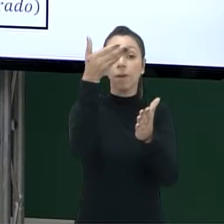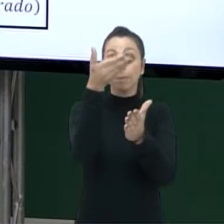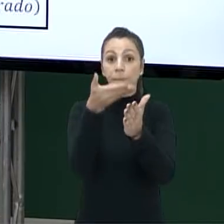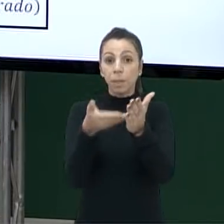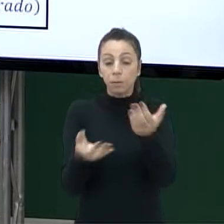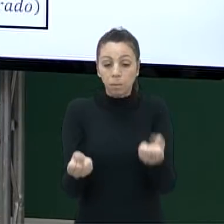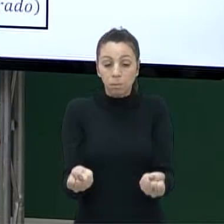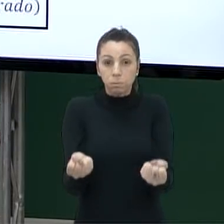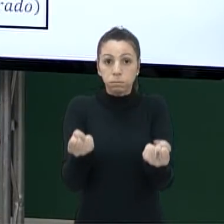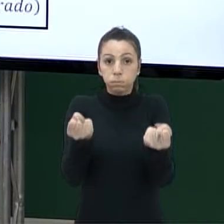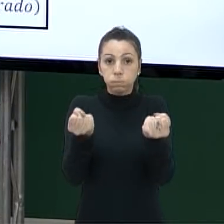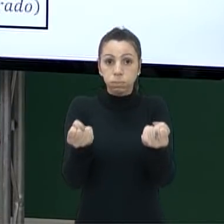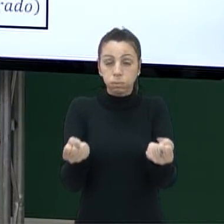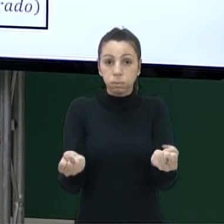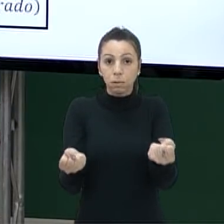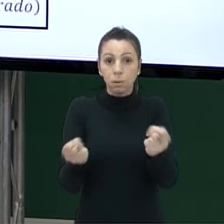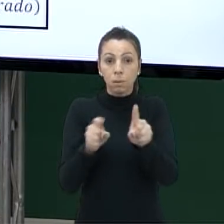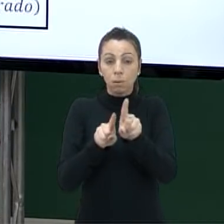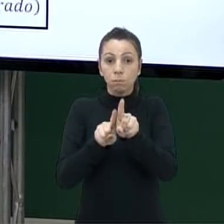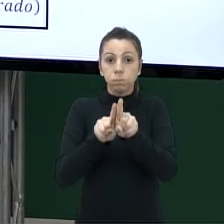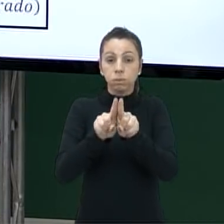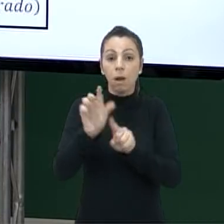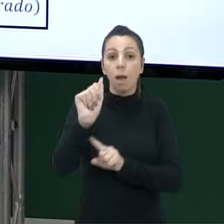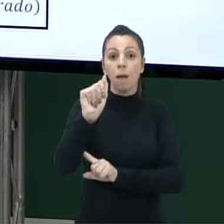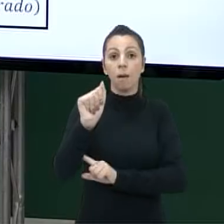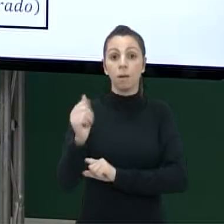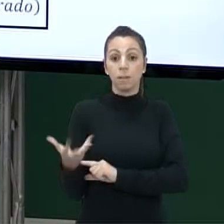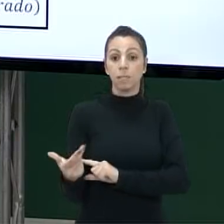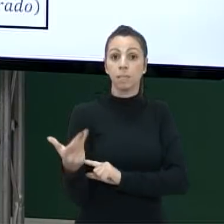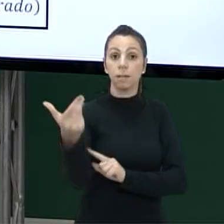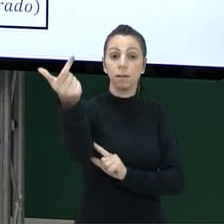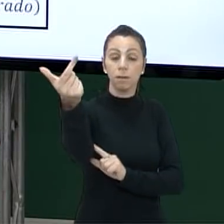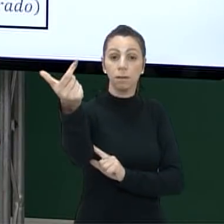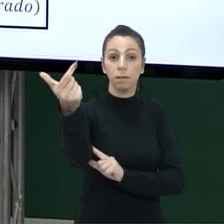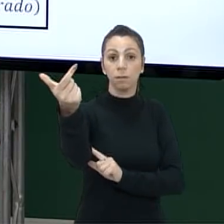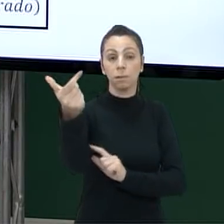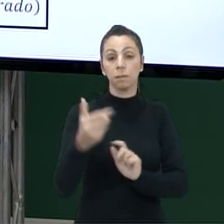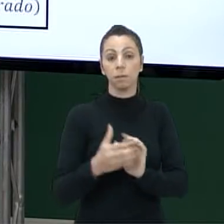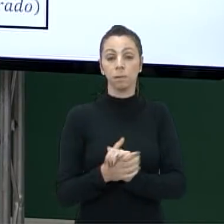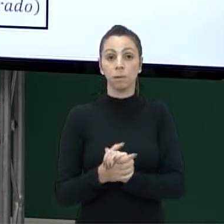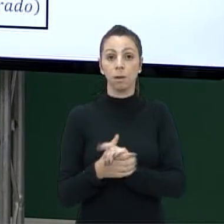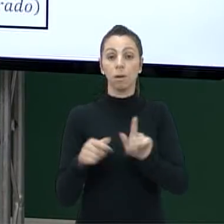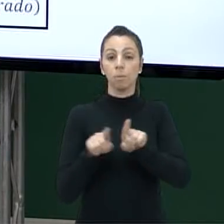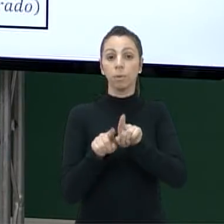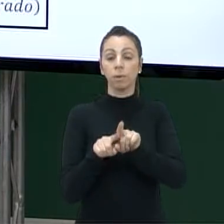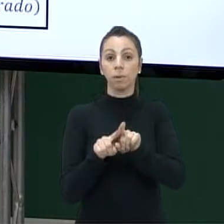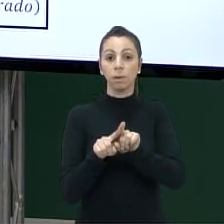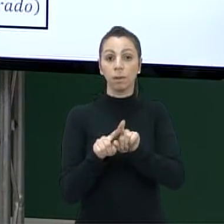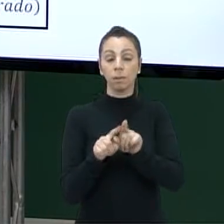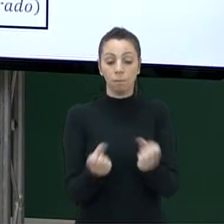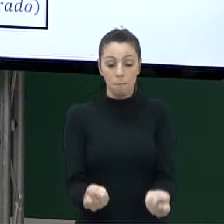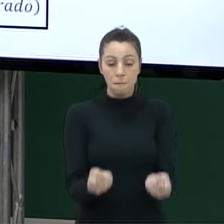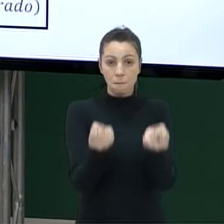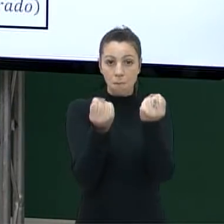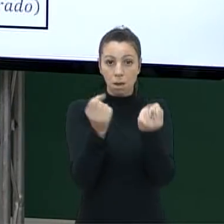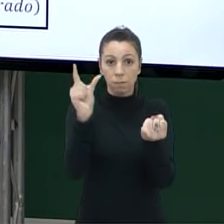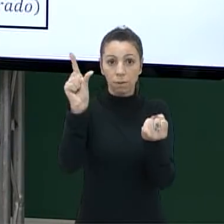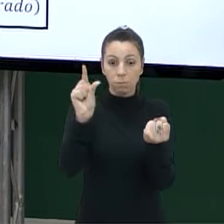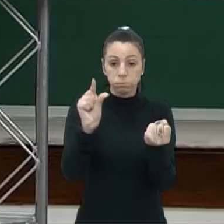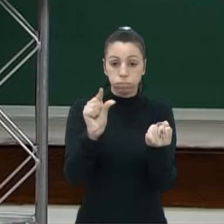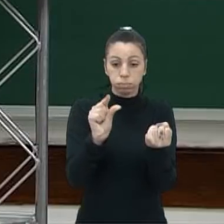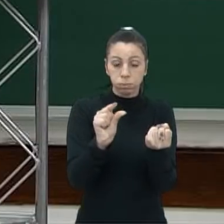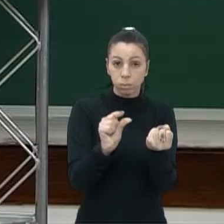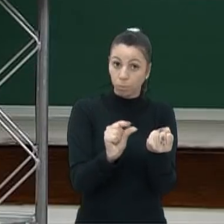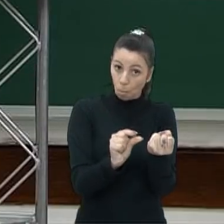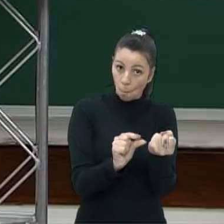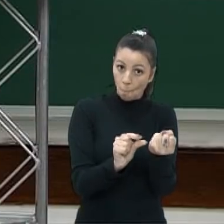ela vai adquirindo cada vez uma aceleração maior devido a uma taxa, né, de redução de massa, certo? Enquanto que